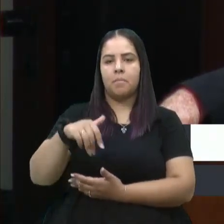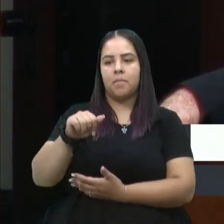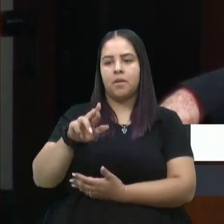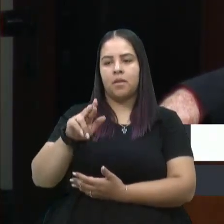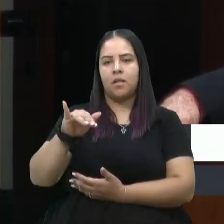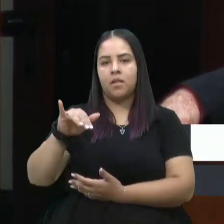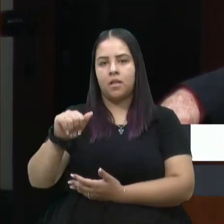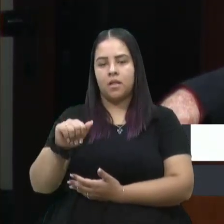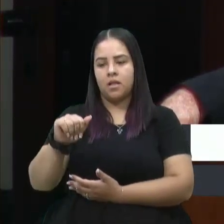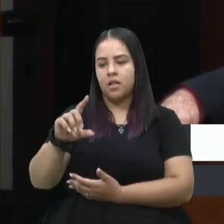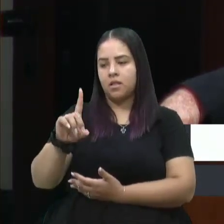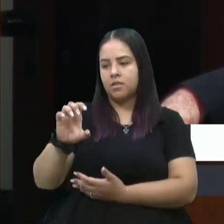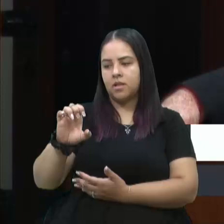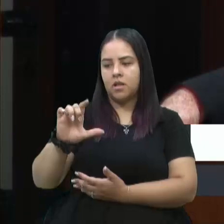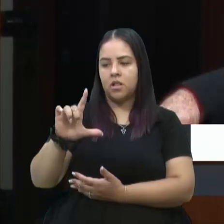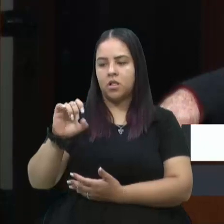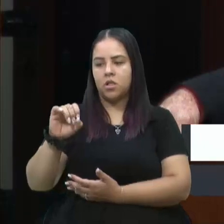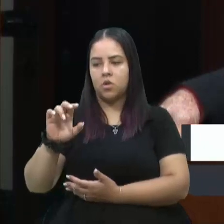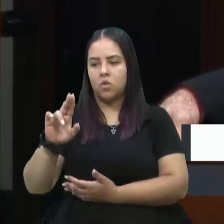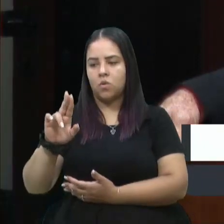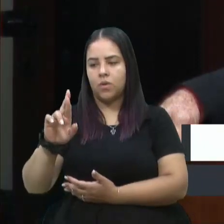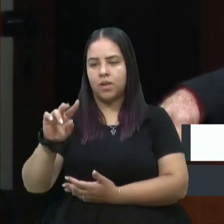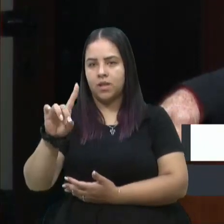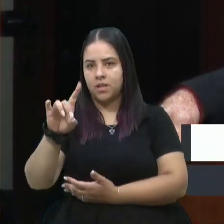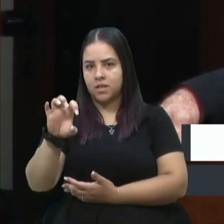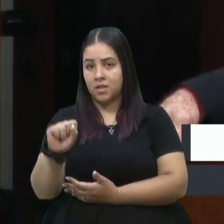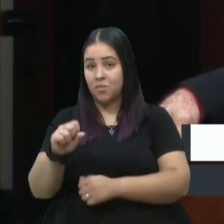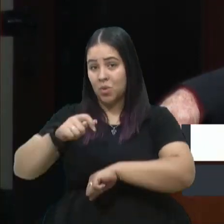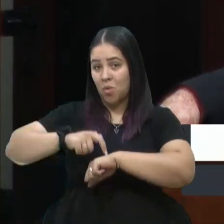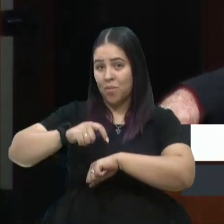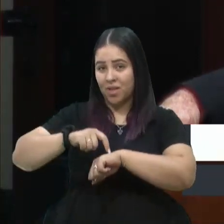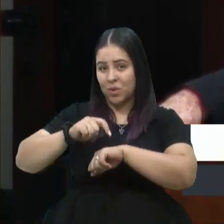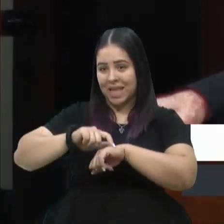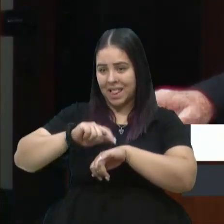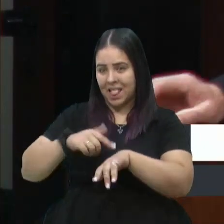a partir do momento em que assumiu,